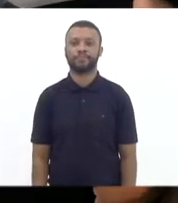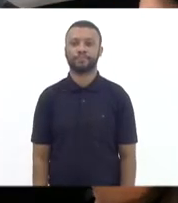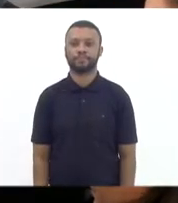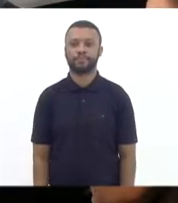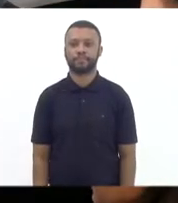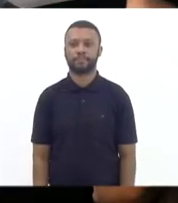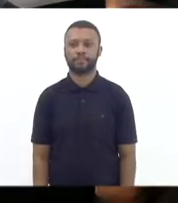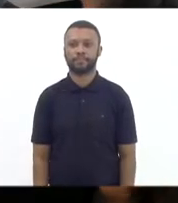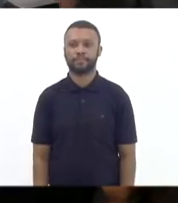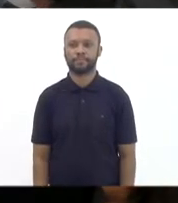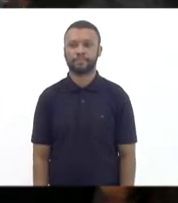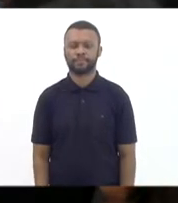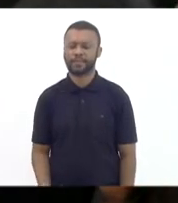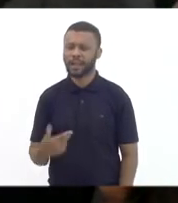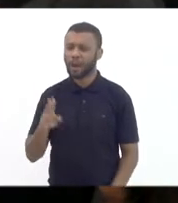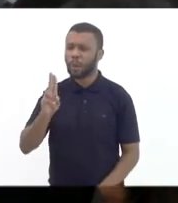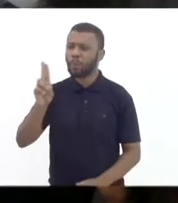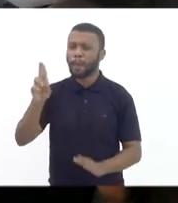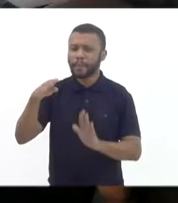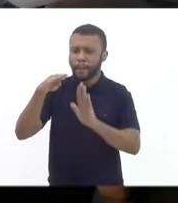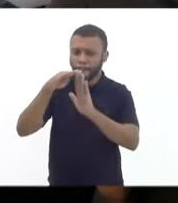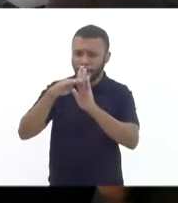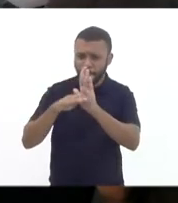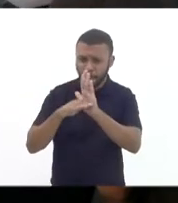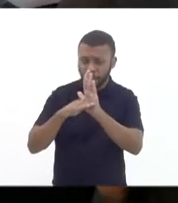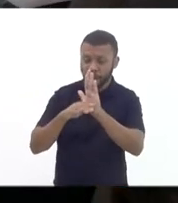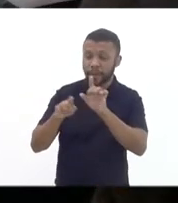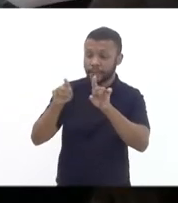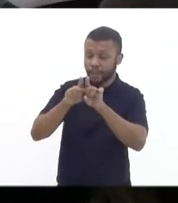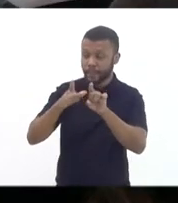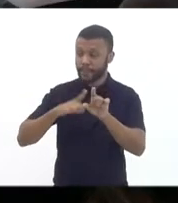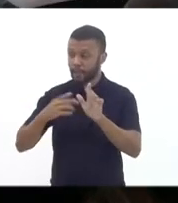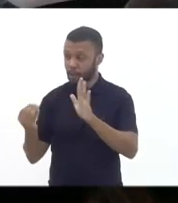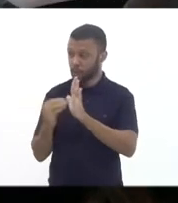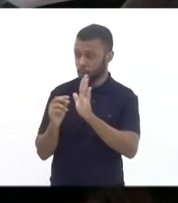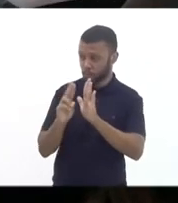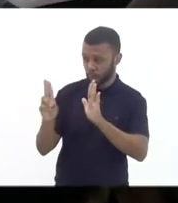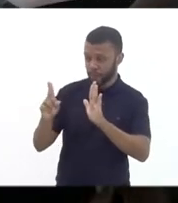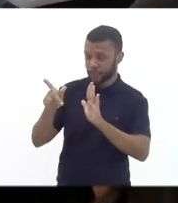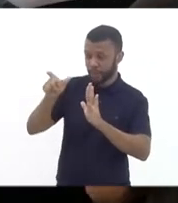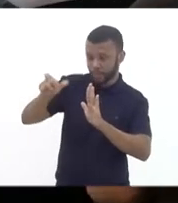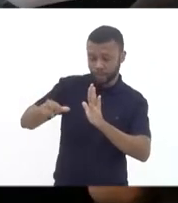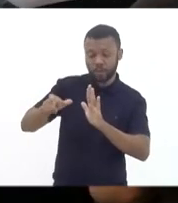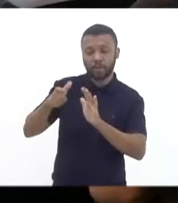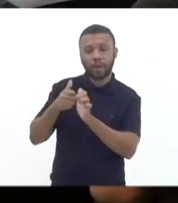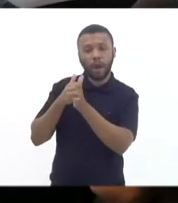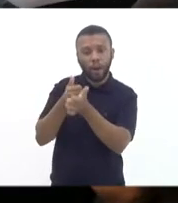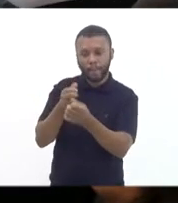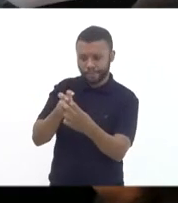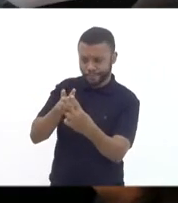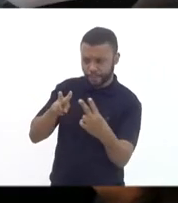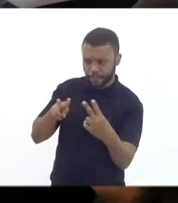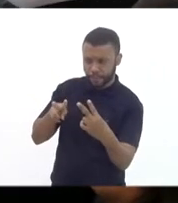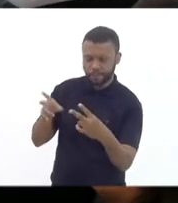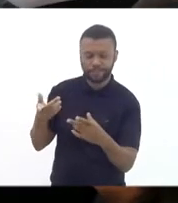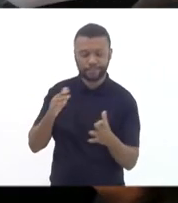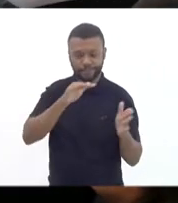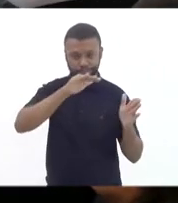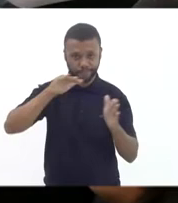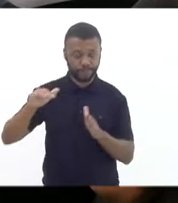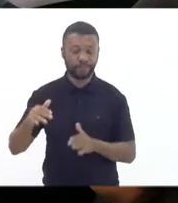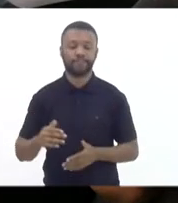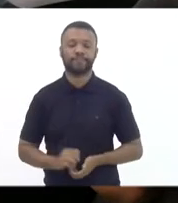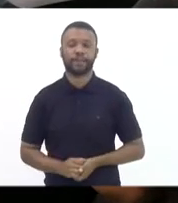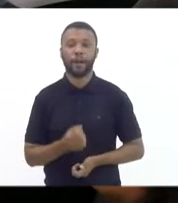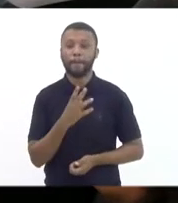A lista que eu tenho aqui é das pessoas também que estão virtualmente. Bom dia a todos. Eu gostaria que todos me escutassem